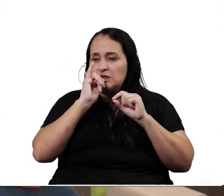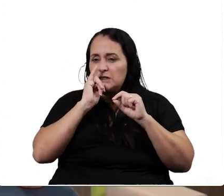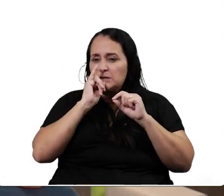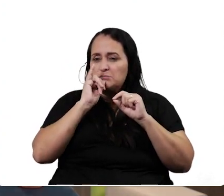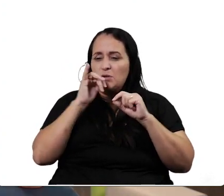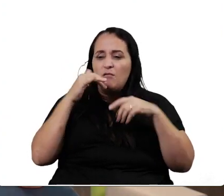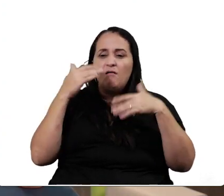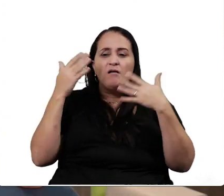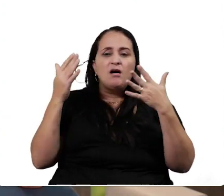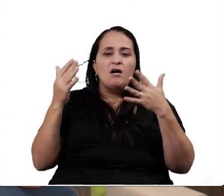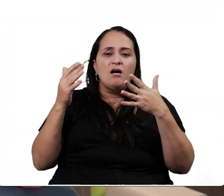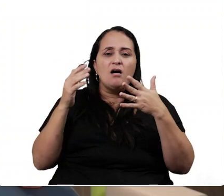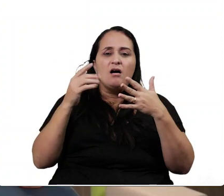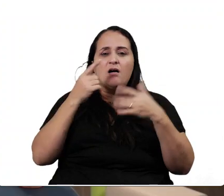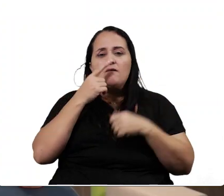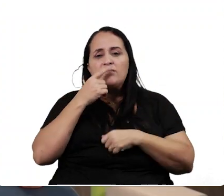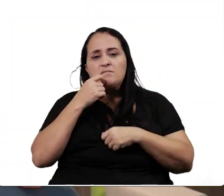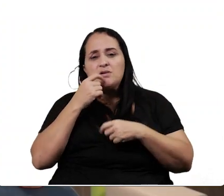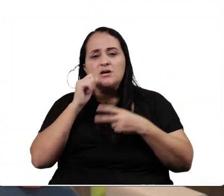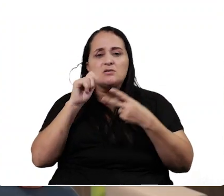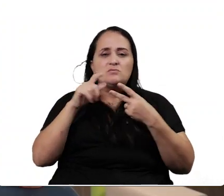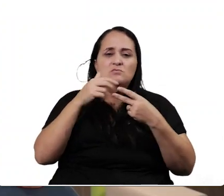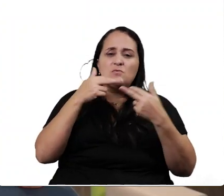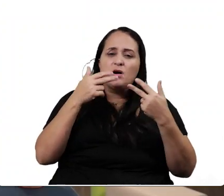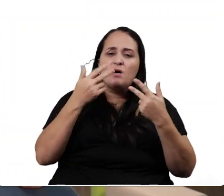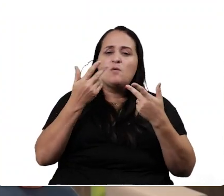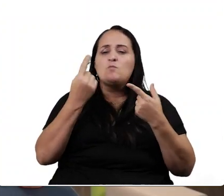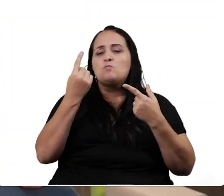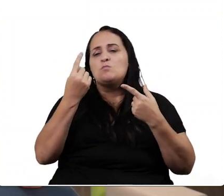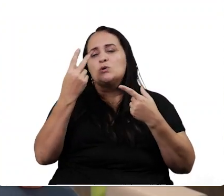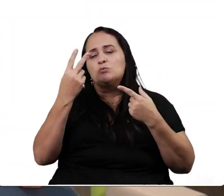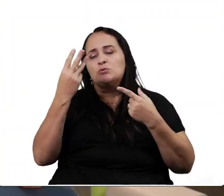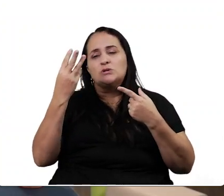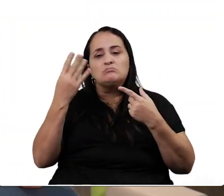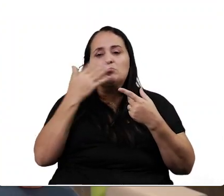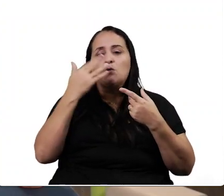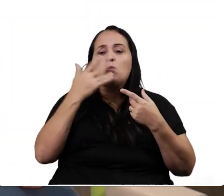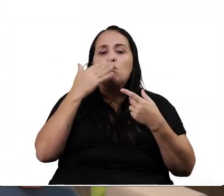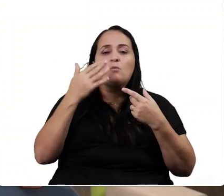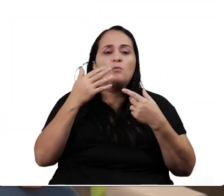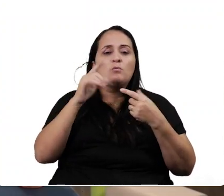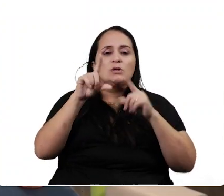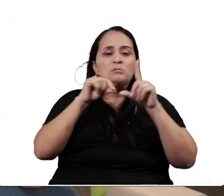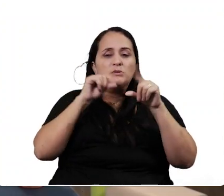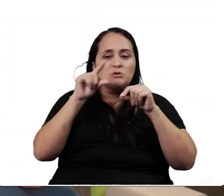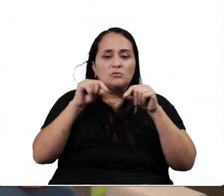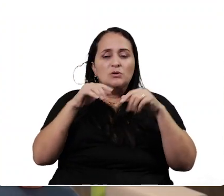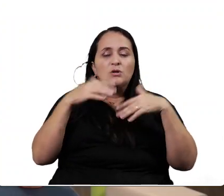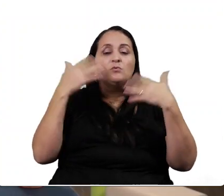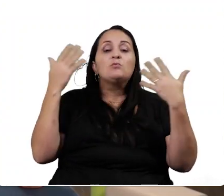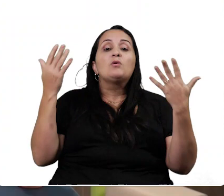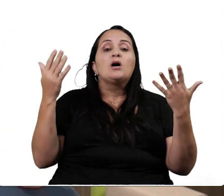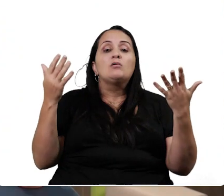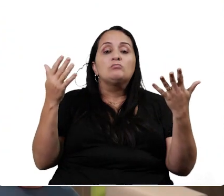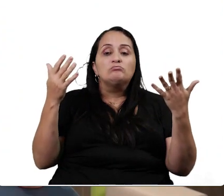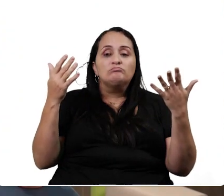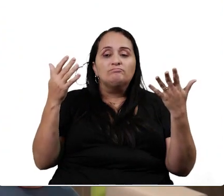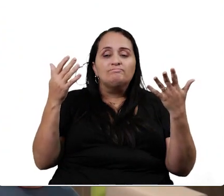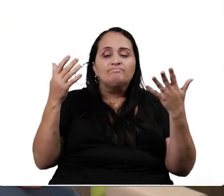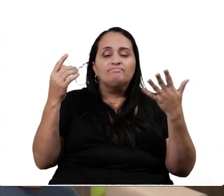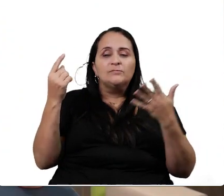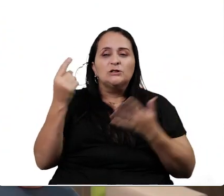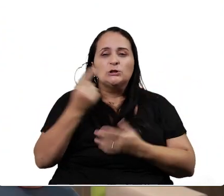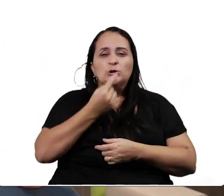acertou ou nenhuma ou uma questão ou até duas, e precisa melhorar mais, estuda mais um pouquinho, tá